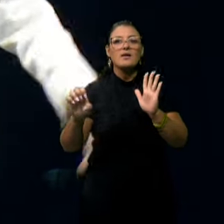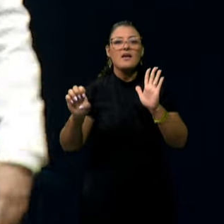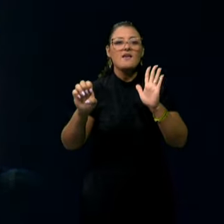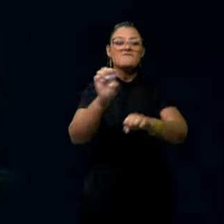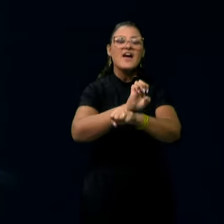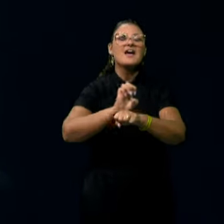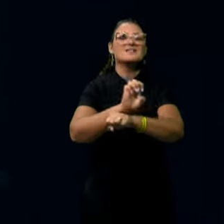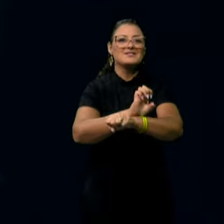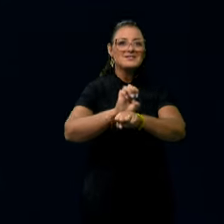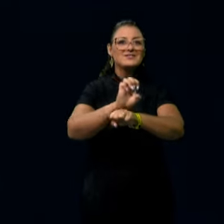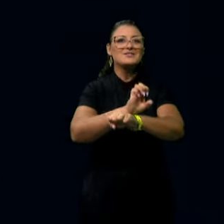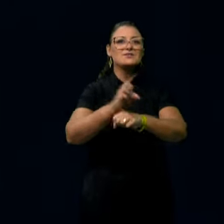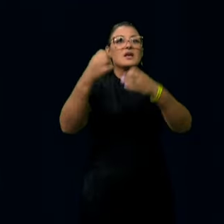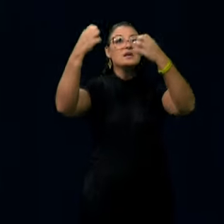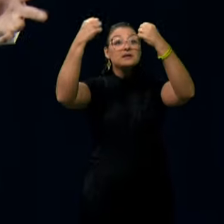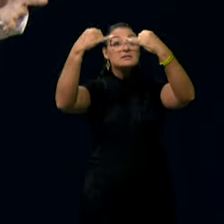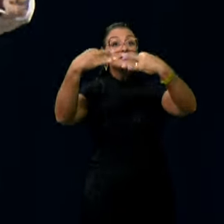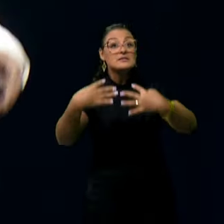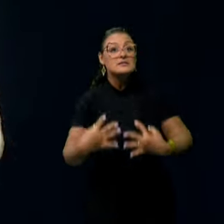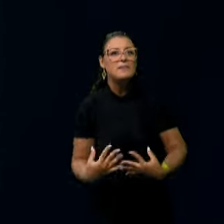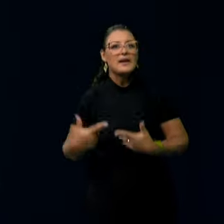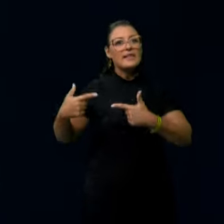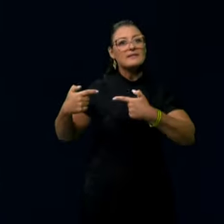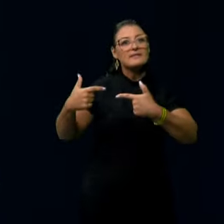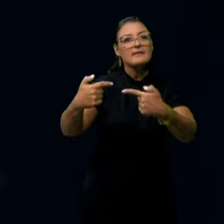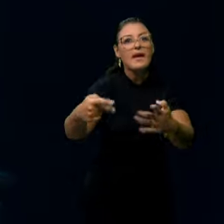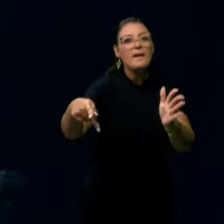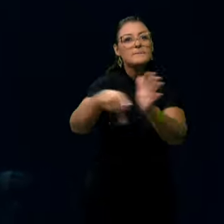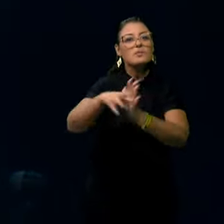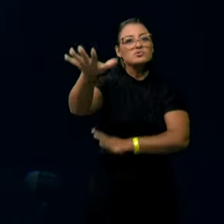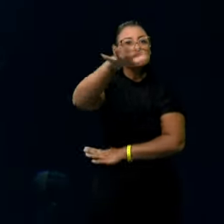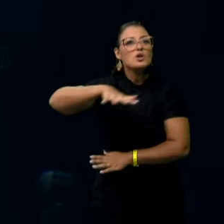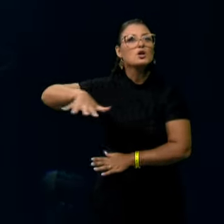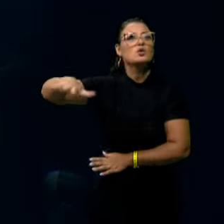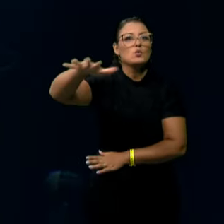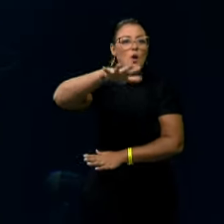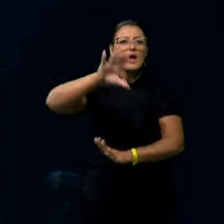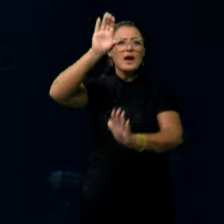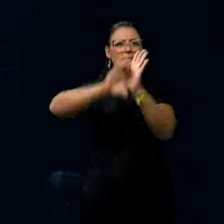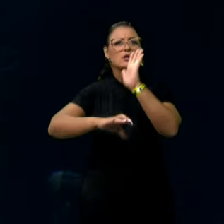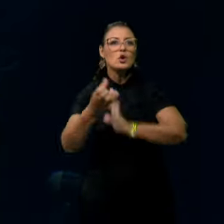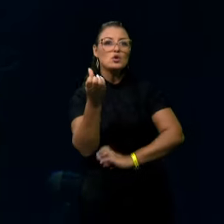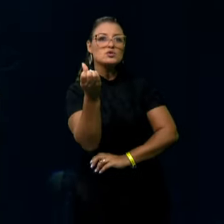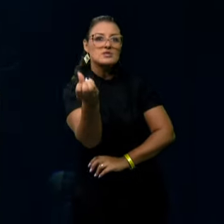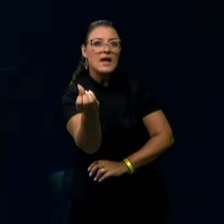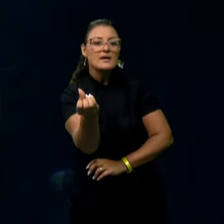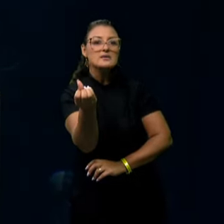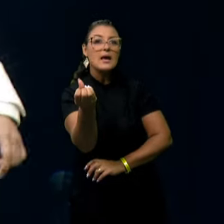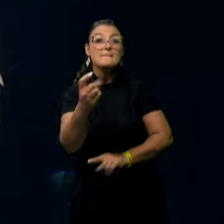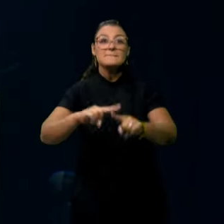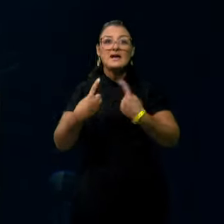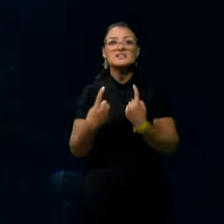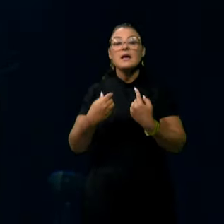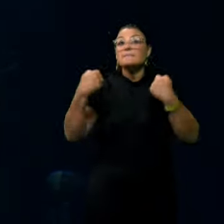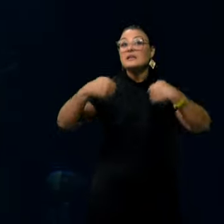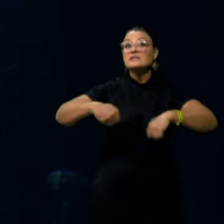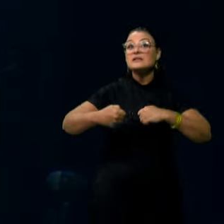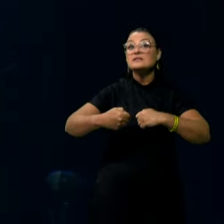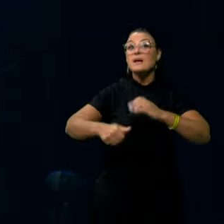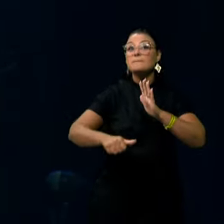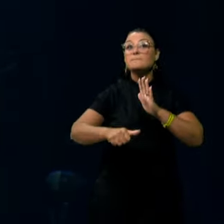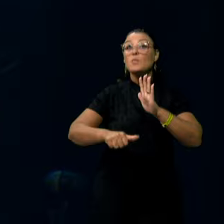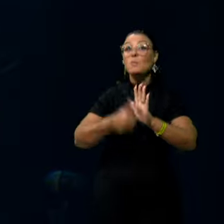das batalhas espirituais fora das Guerras fala das coisas que aconteceriam e chega Efésios 6 não insiste os seis em um primeiro e no primeiro eu estou falando